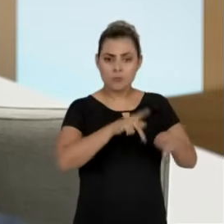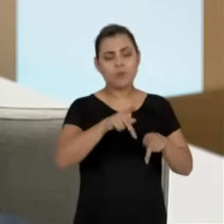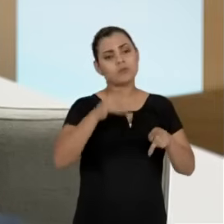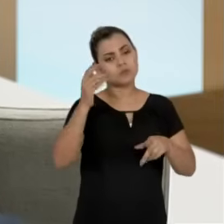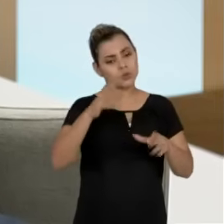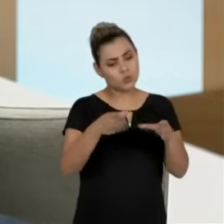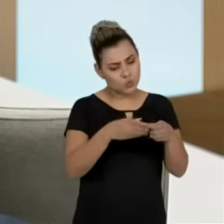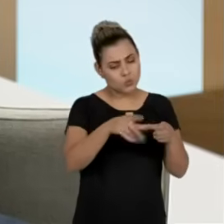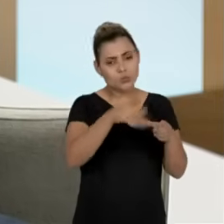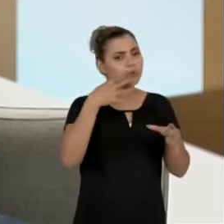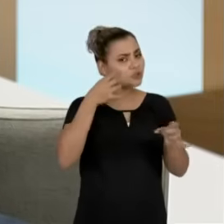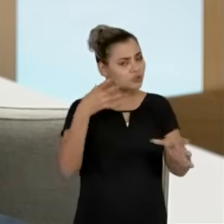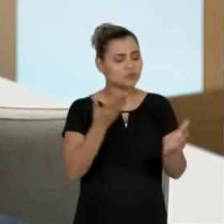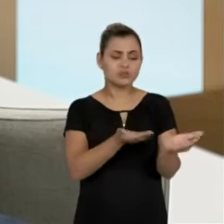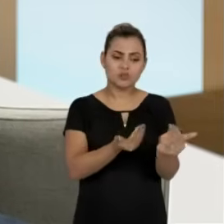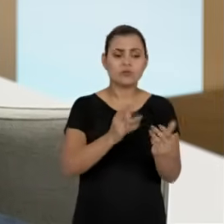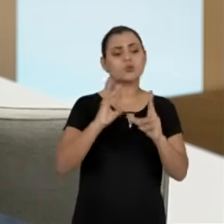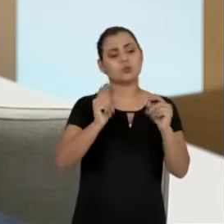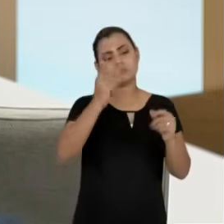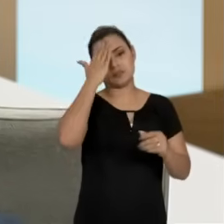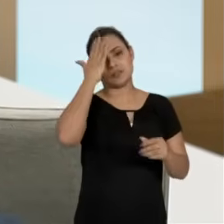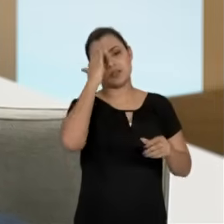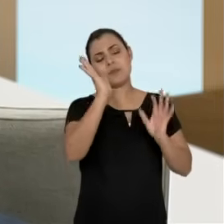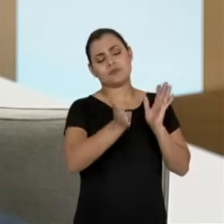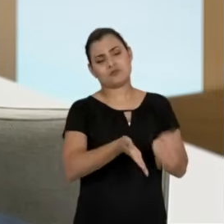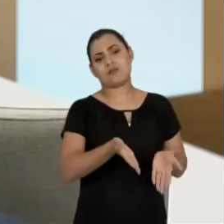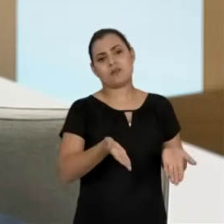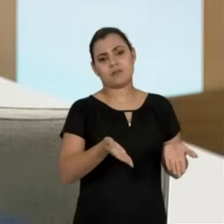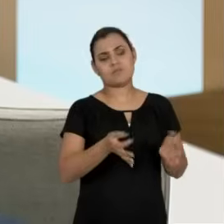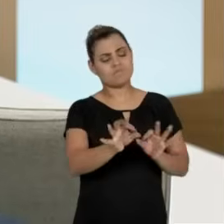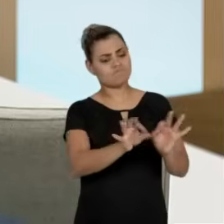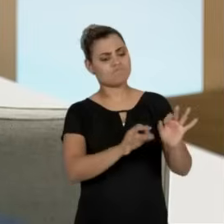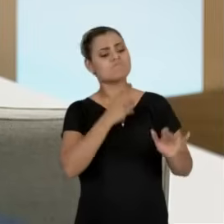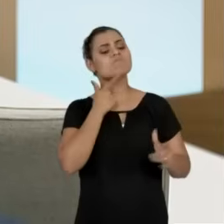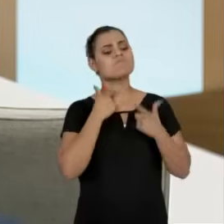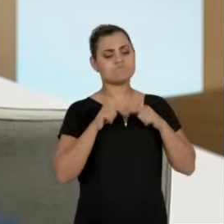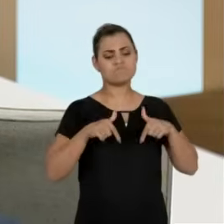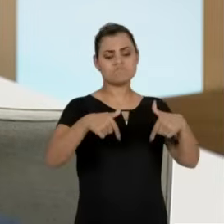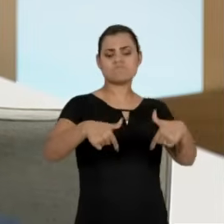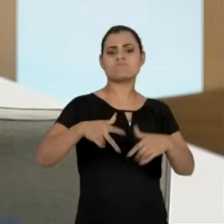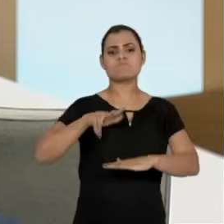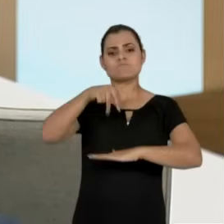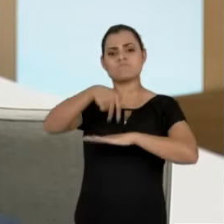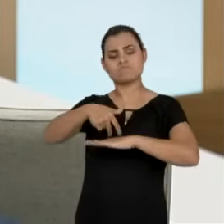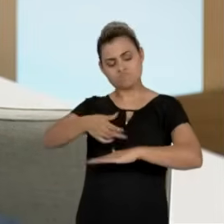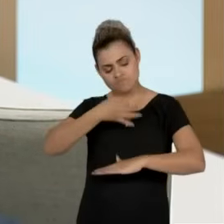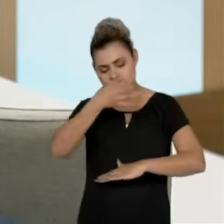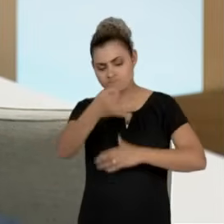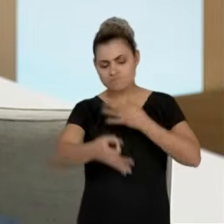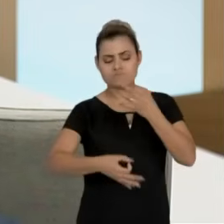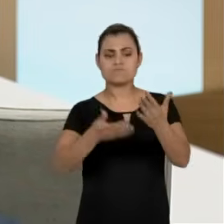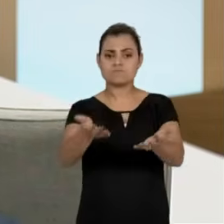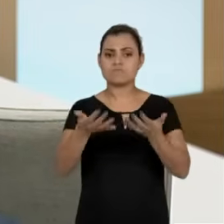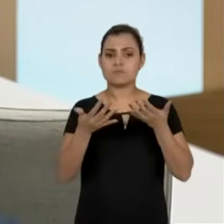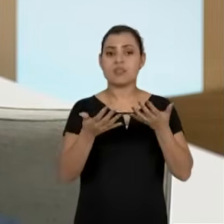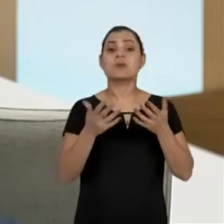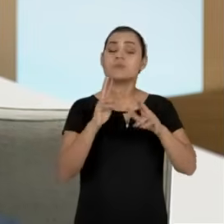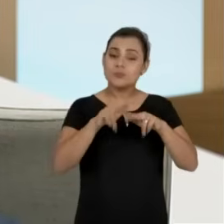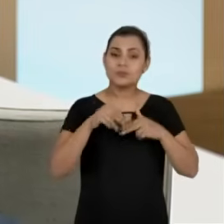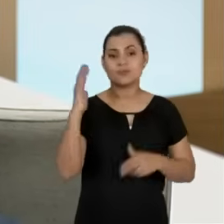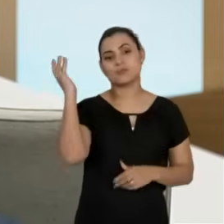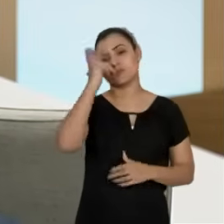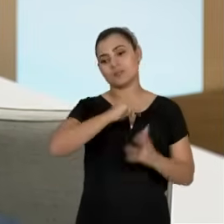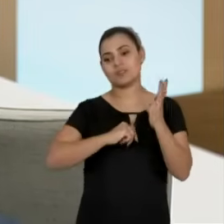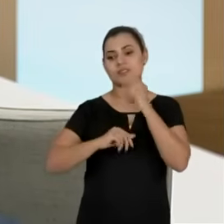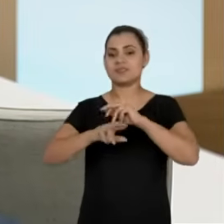que querem, os indígenas, os jovens, são organizados, têm vontade de falar, de se expressar. e tem muita coisa bonita para